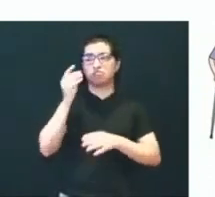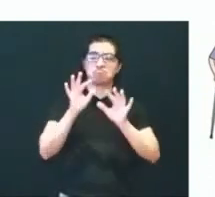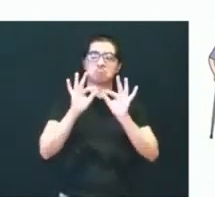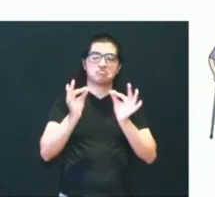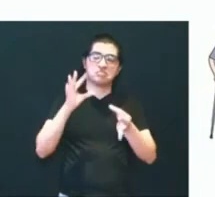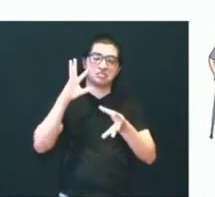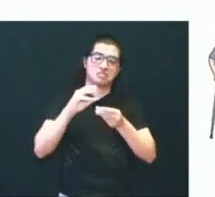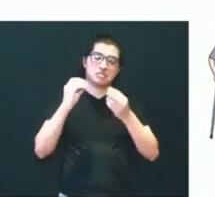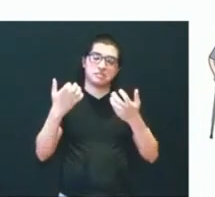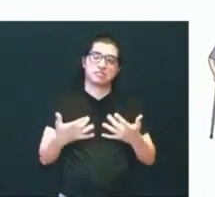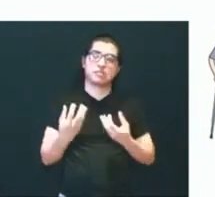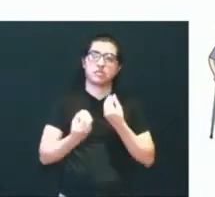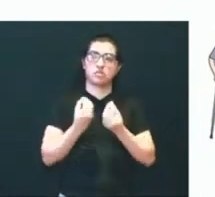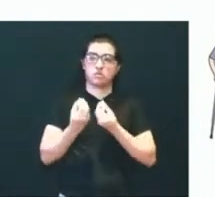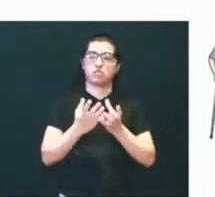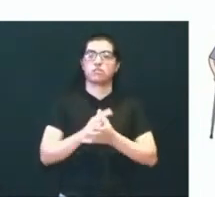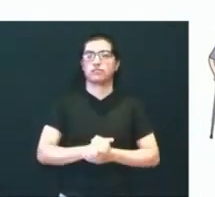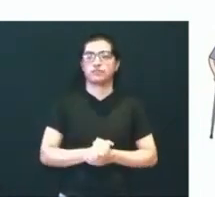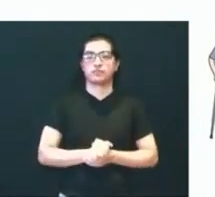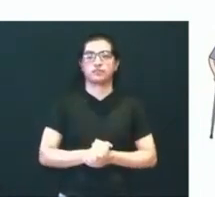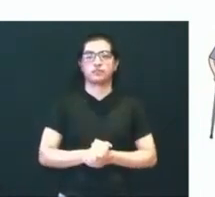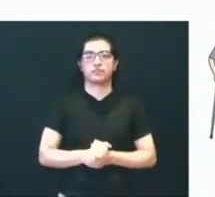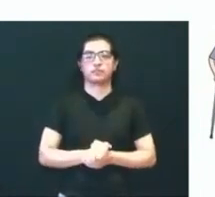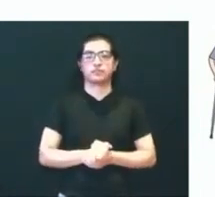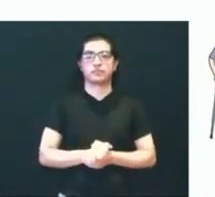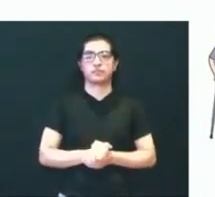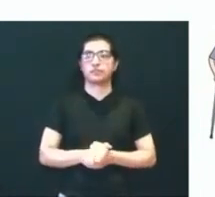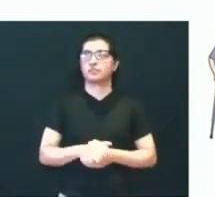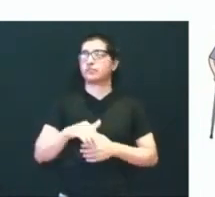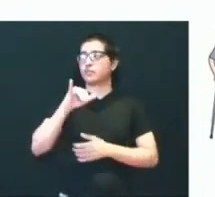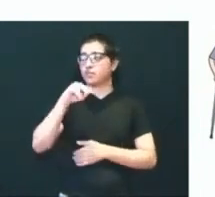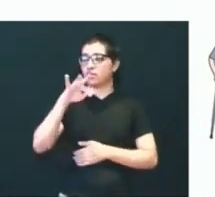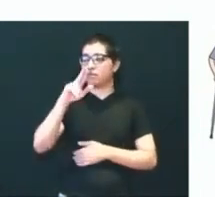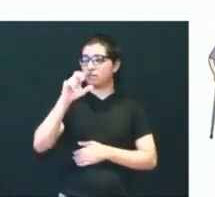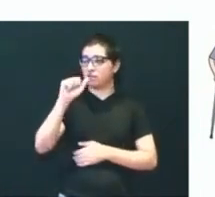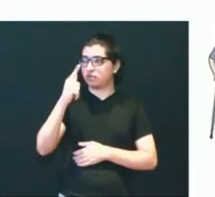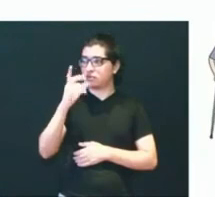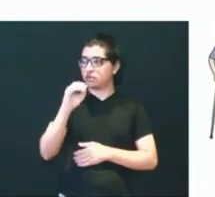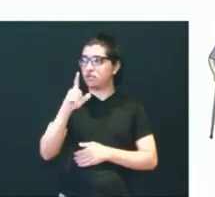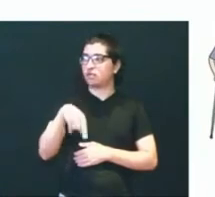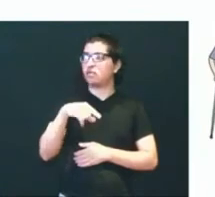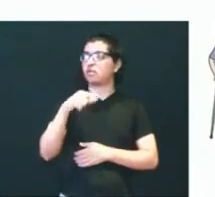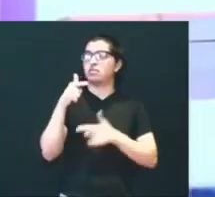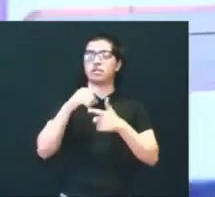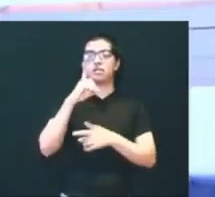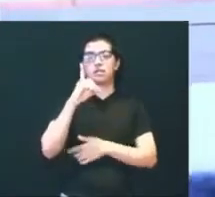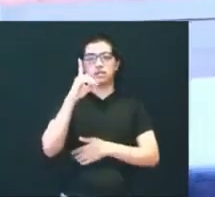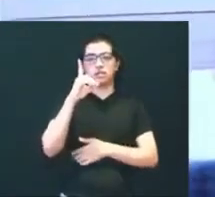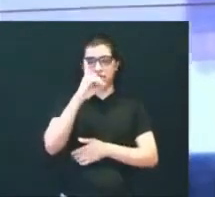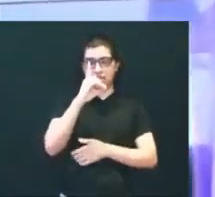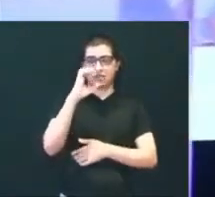bem simplista, como ele acontece. A partir da infusão, que a gente chama de D0, esse